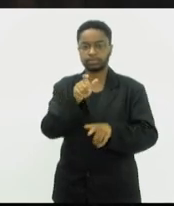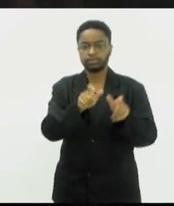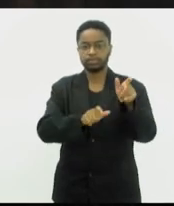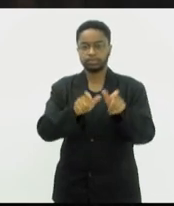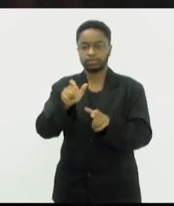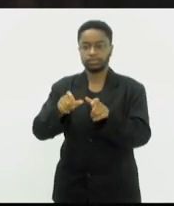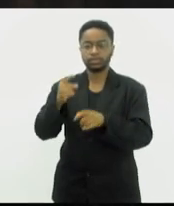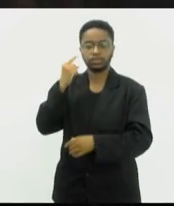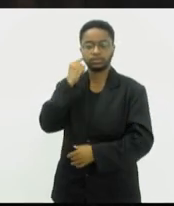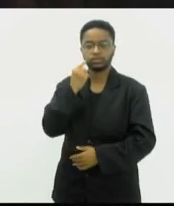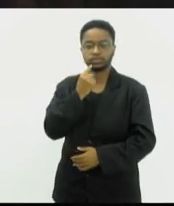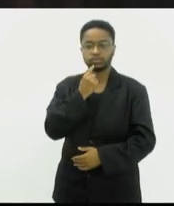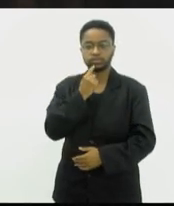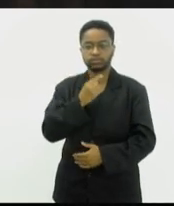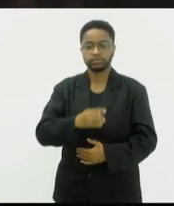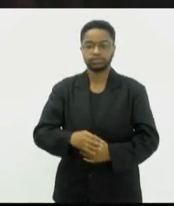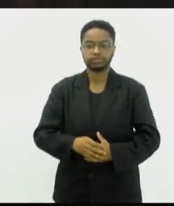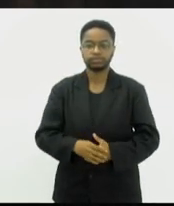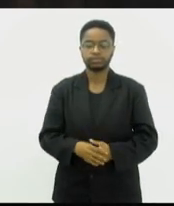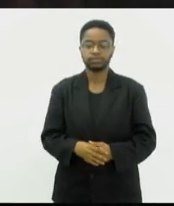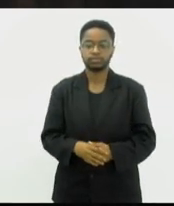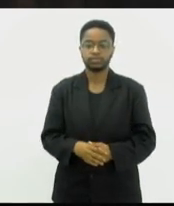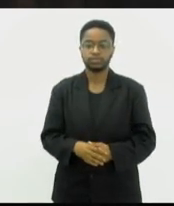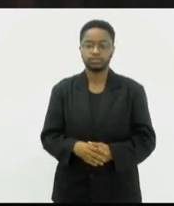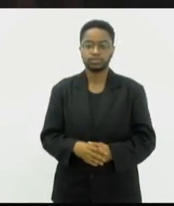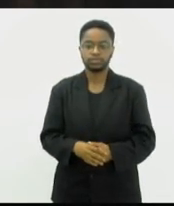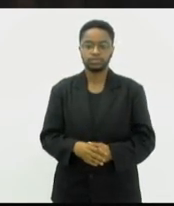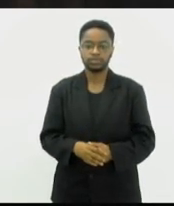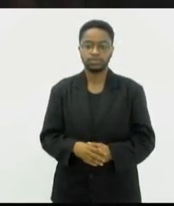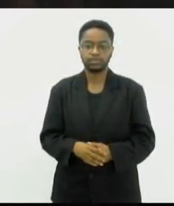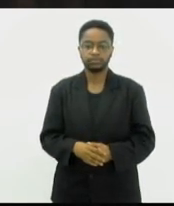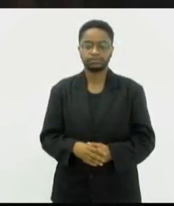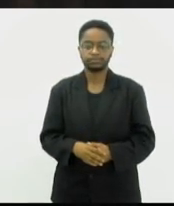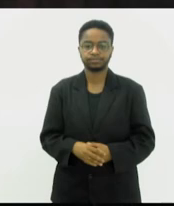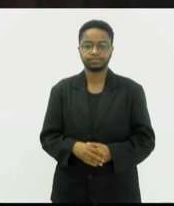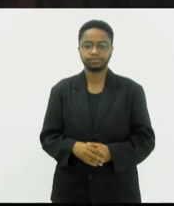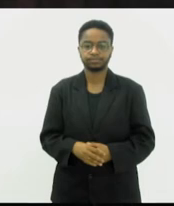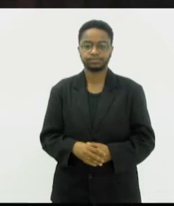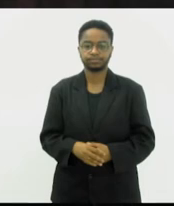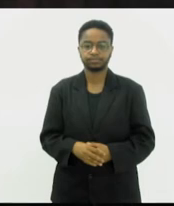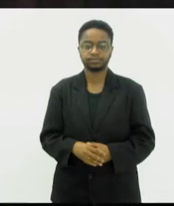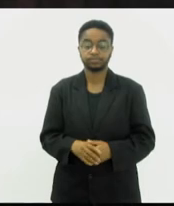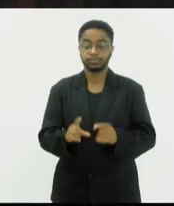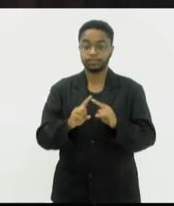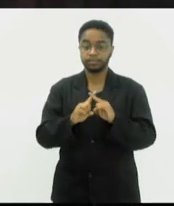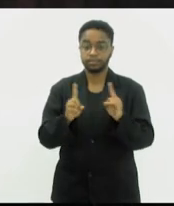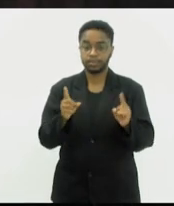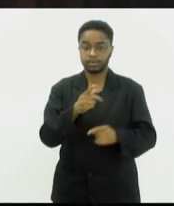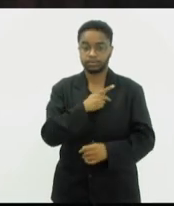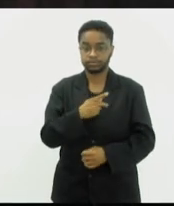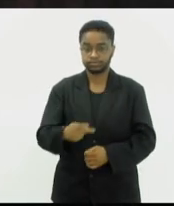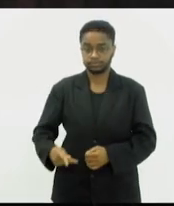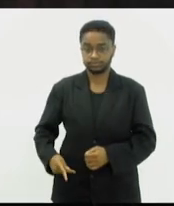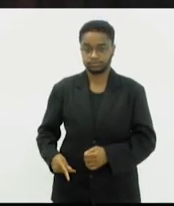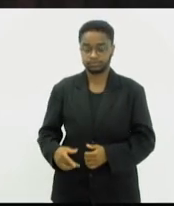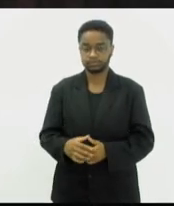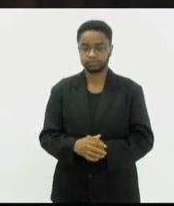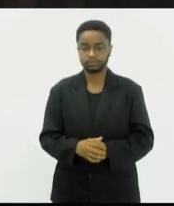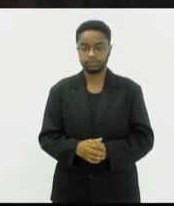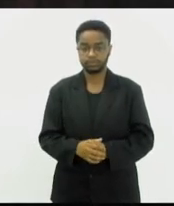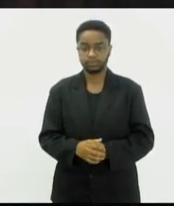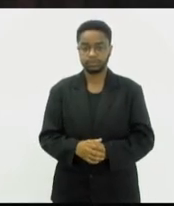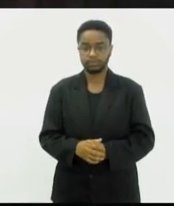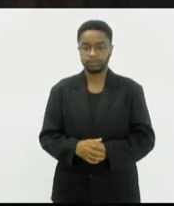aos deficientes auditivos. Mas, senhor presidente, eu saía do